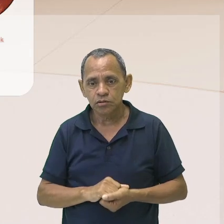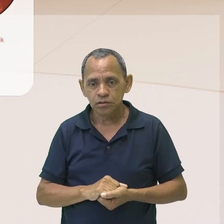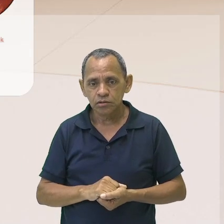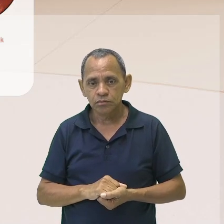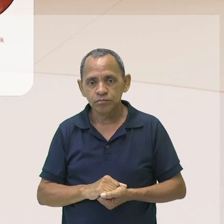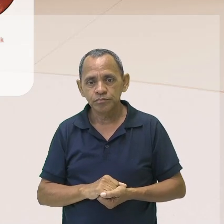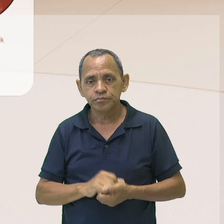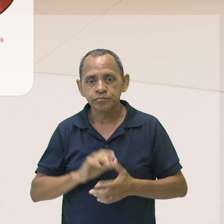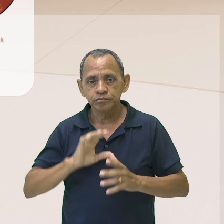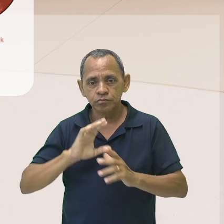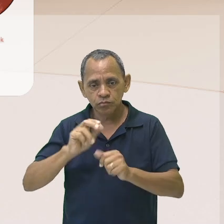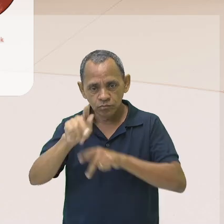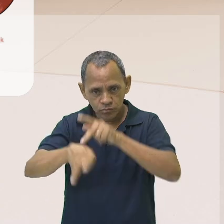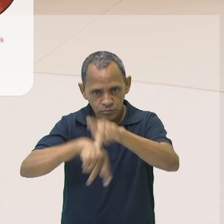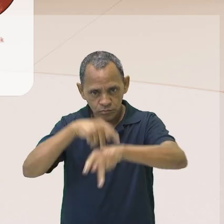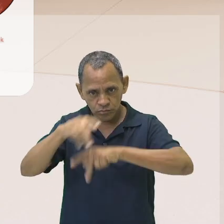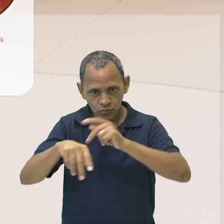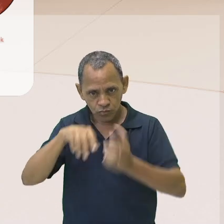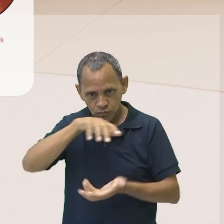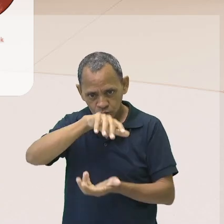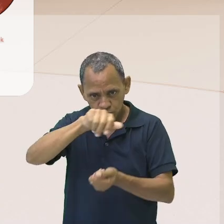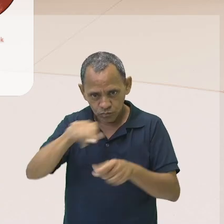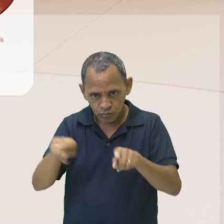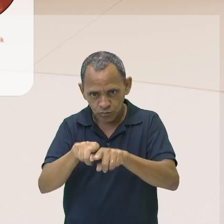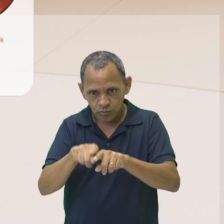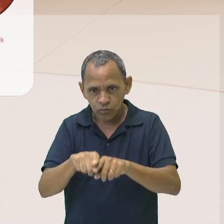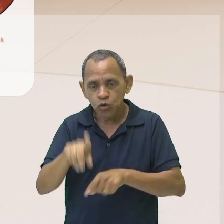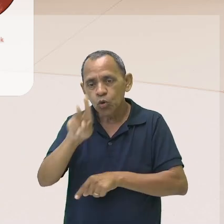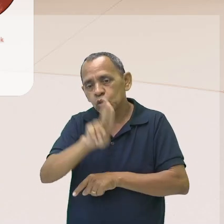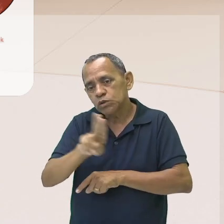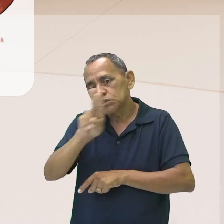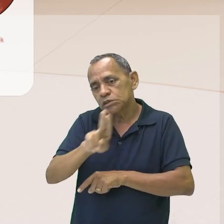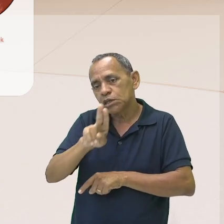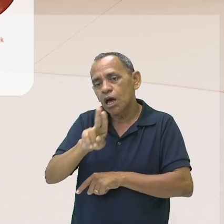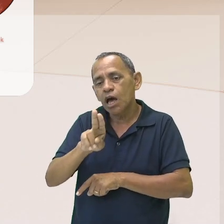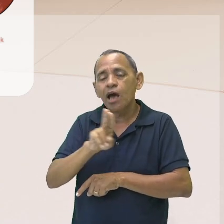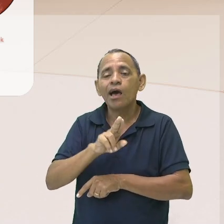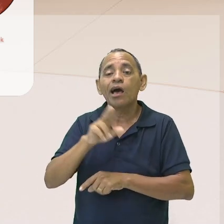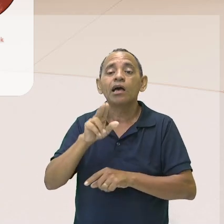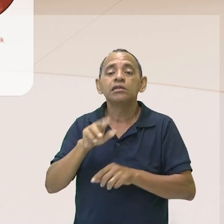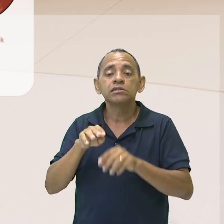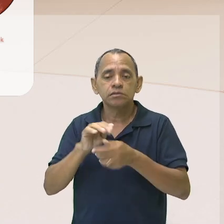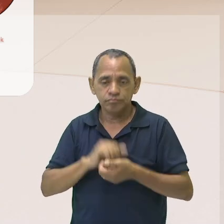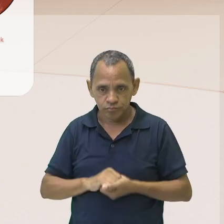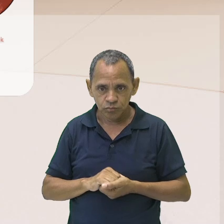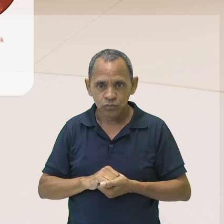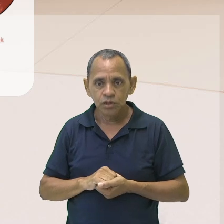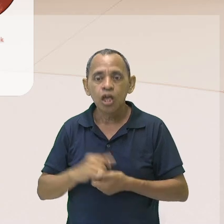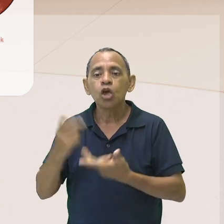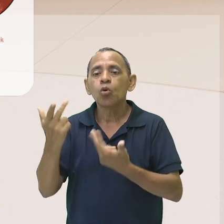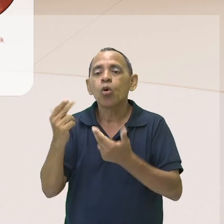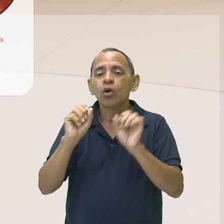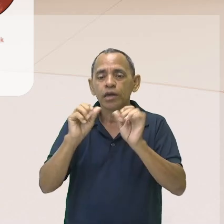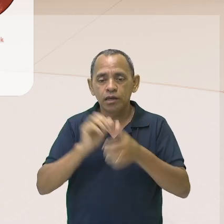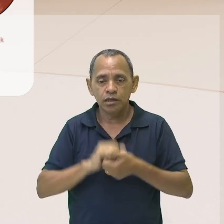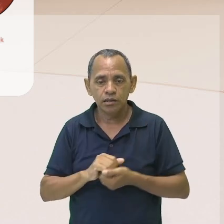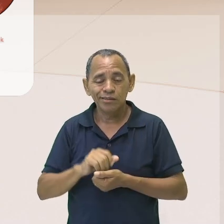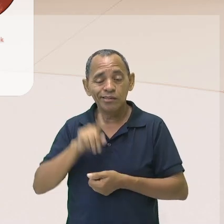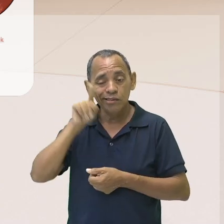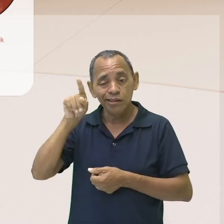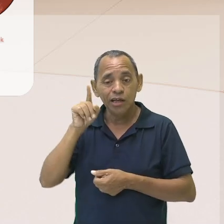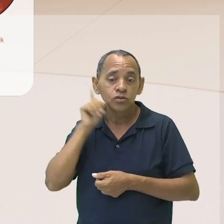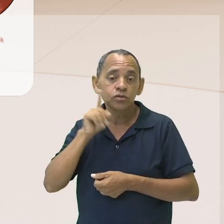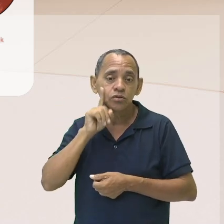população estadunidense, nós precisaríamos de 5 planetas. Olha só, se a população mundial consumisse ou como o